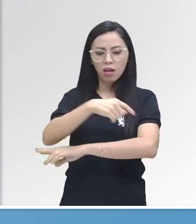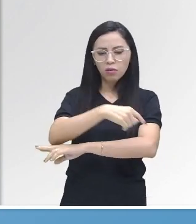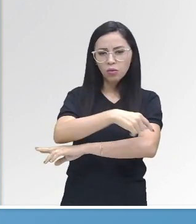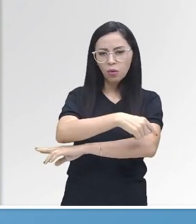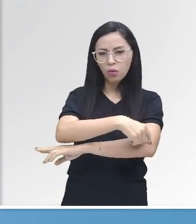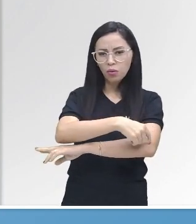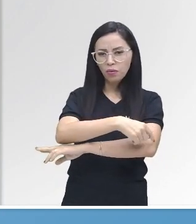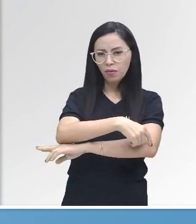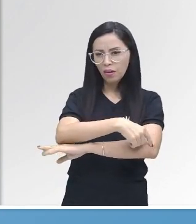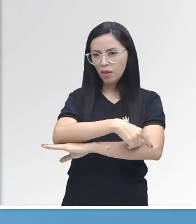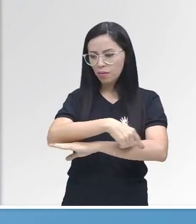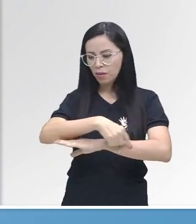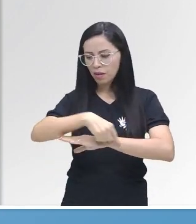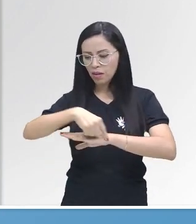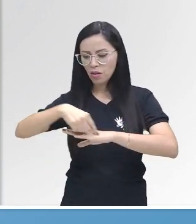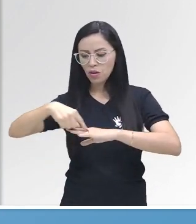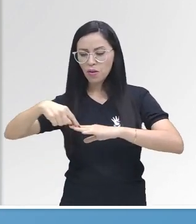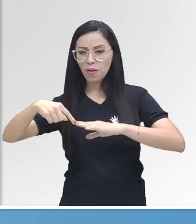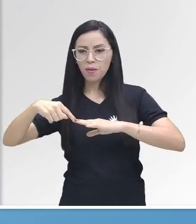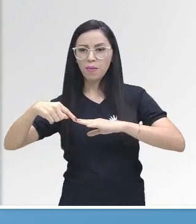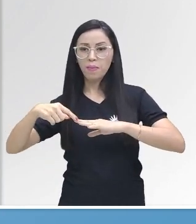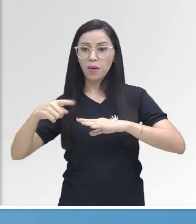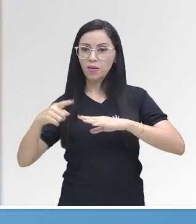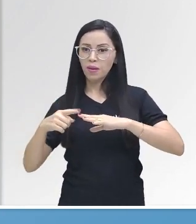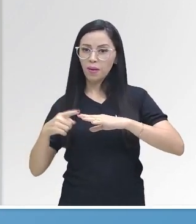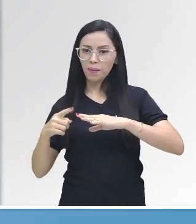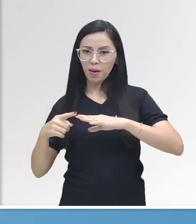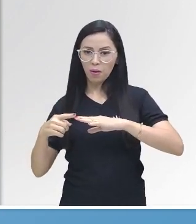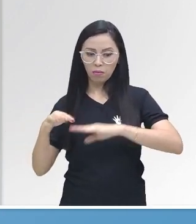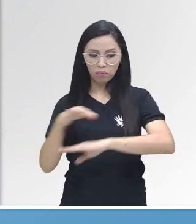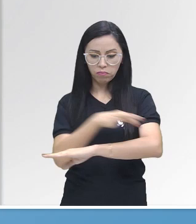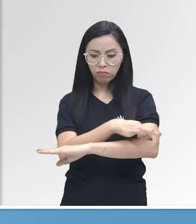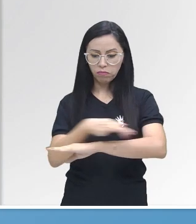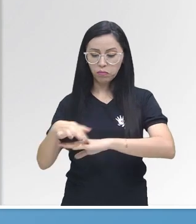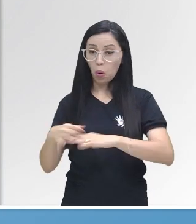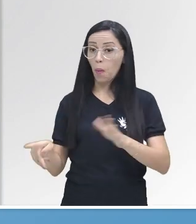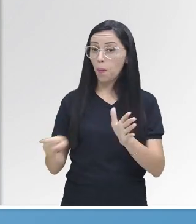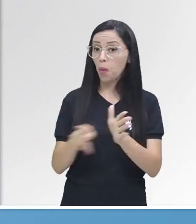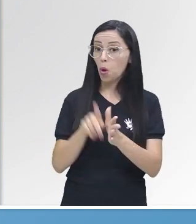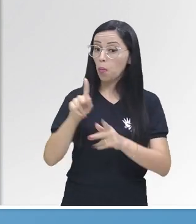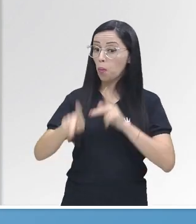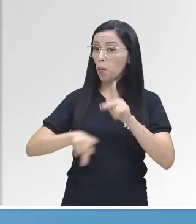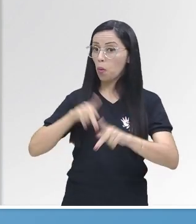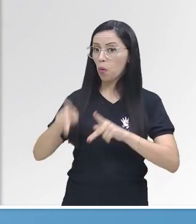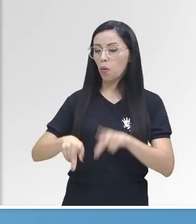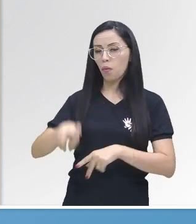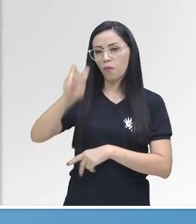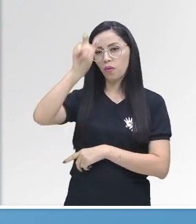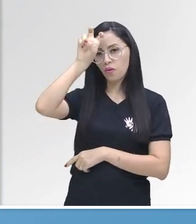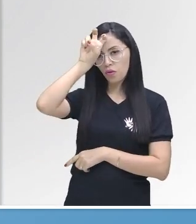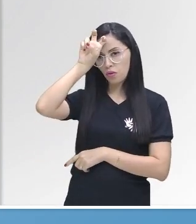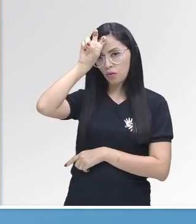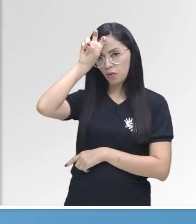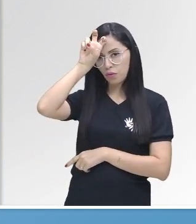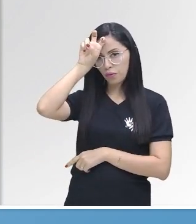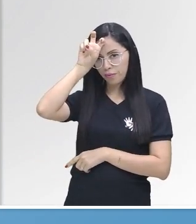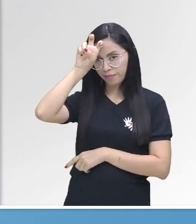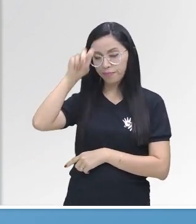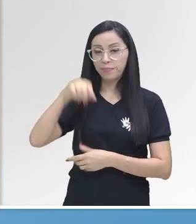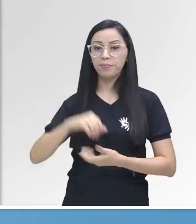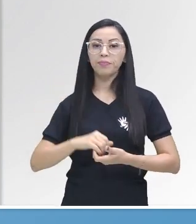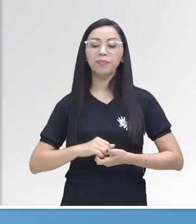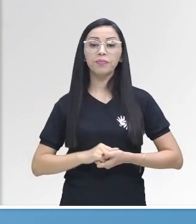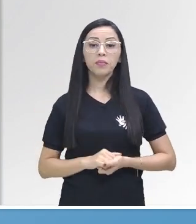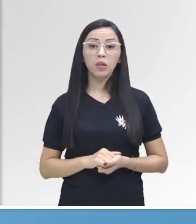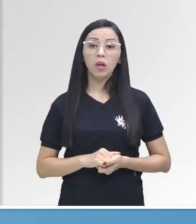da mão, medida tradicional deles, pelo cúbito padrão.